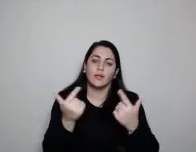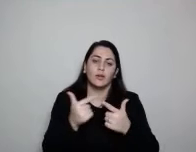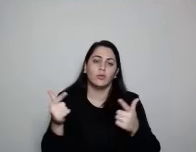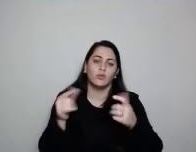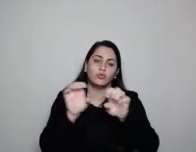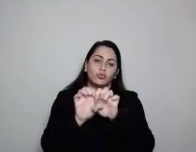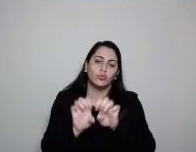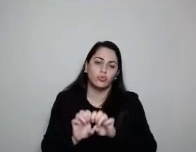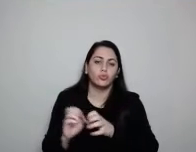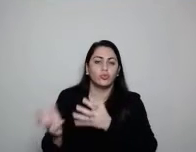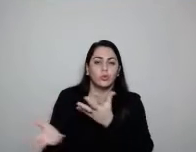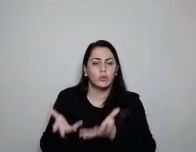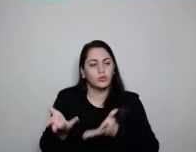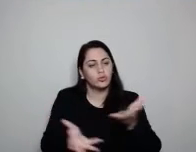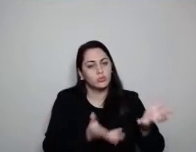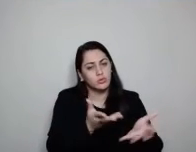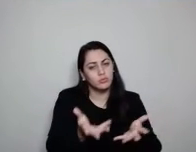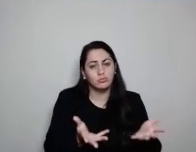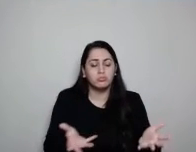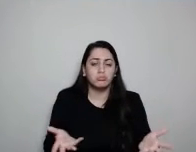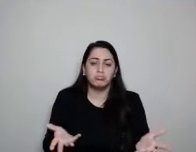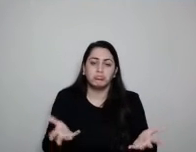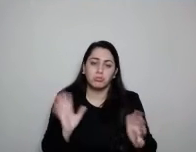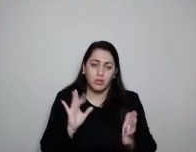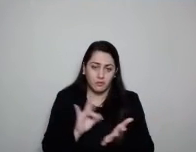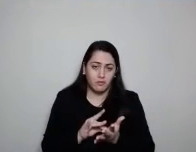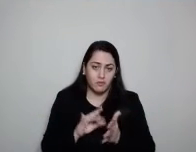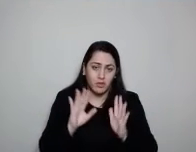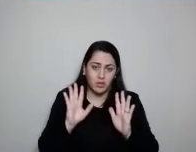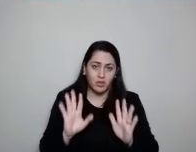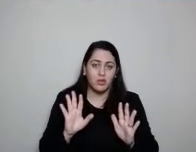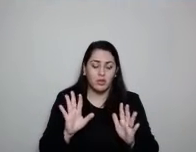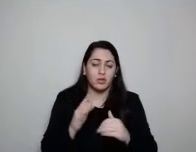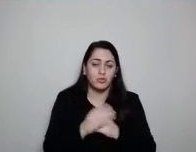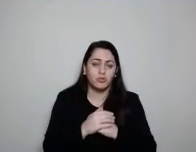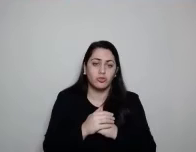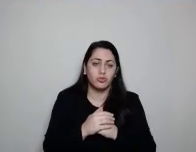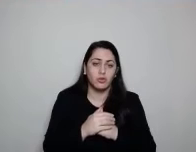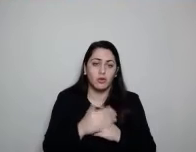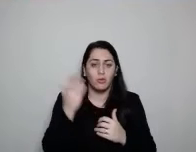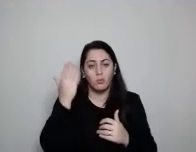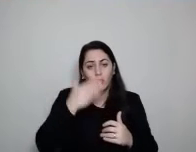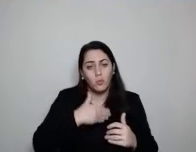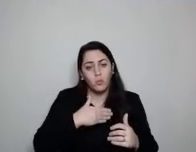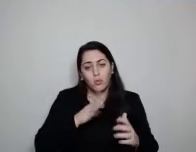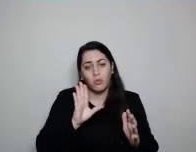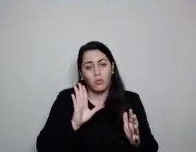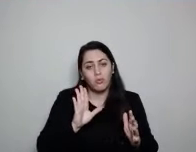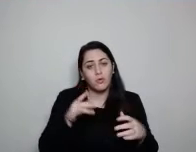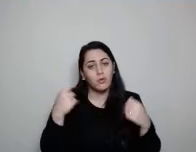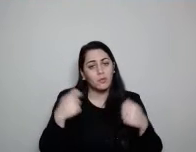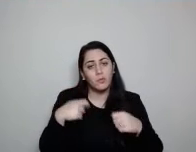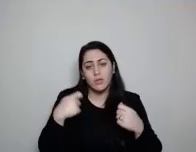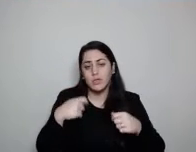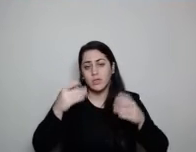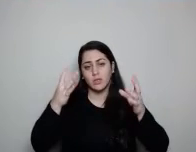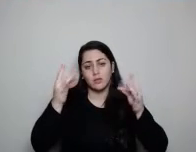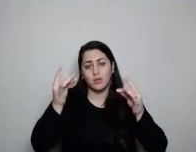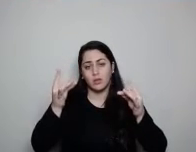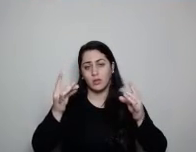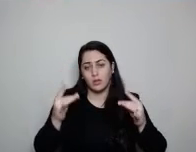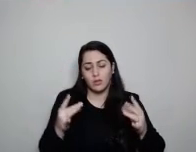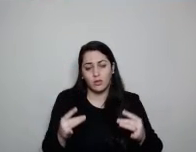serviço, etc. Na verdade, esse tipo de comprovação precisa ser específica, né? Nós não podemos